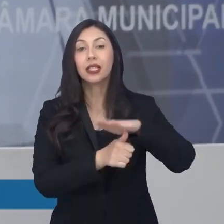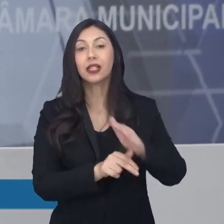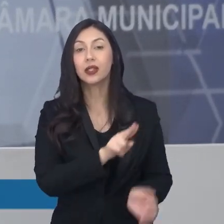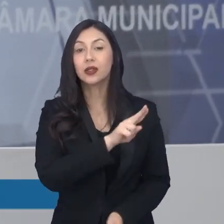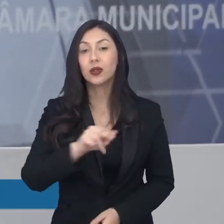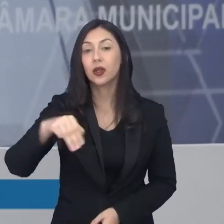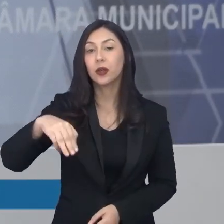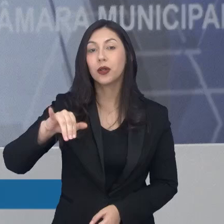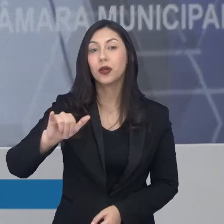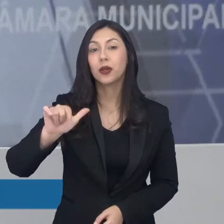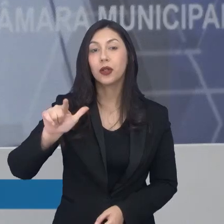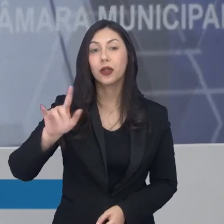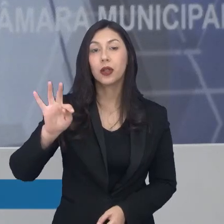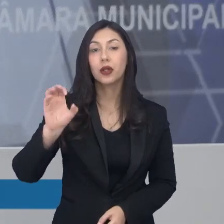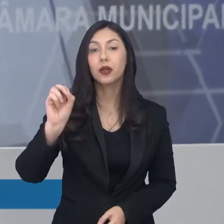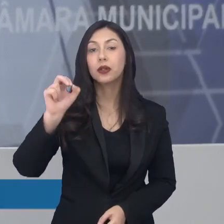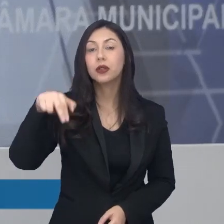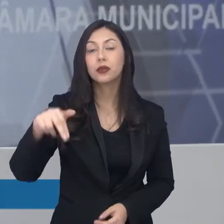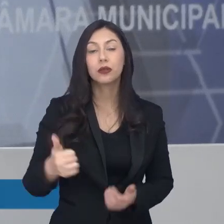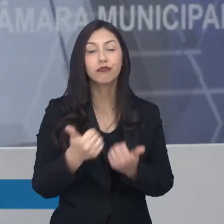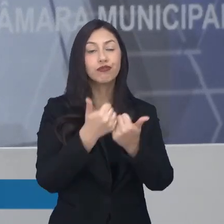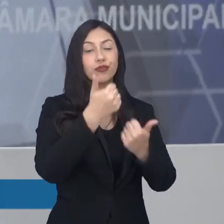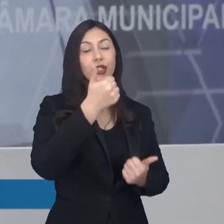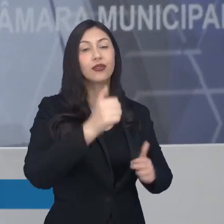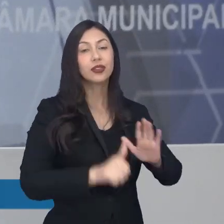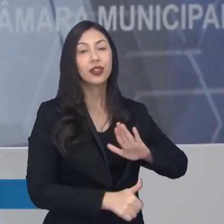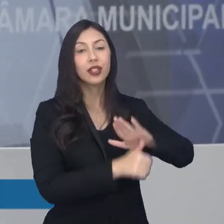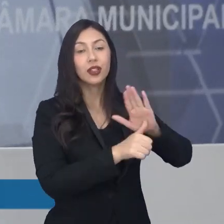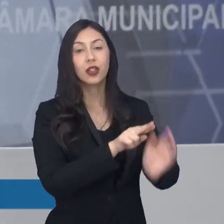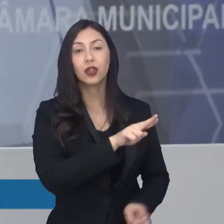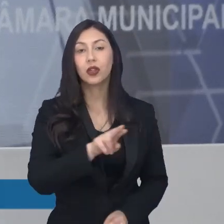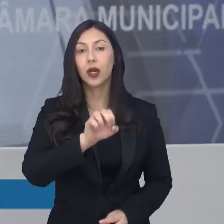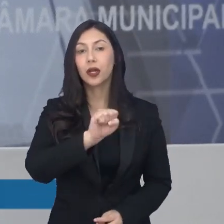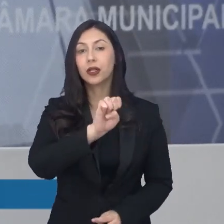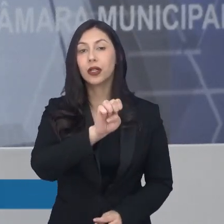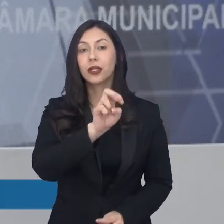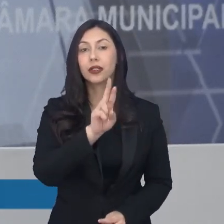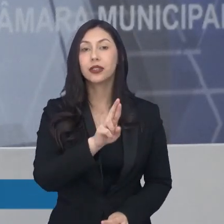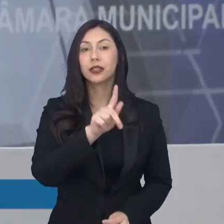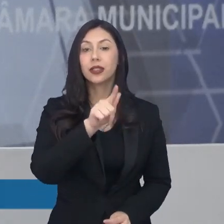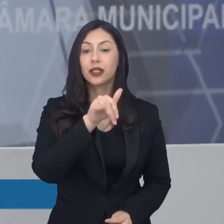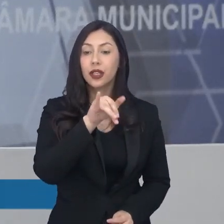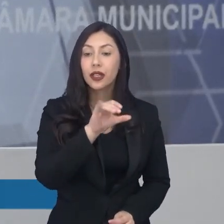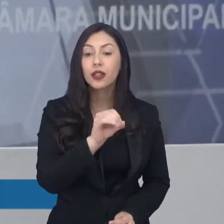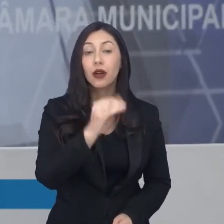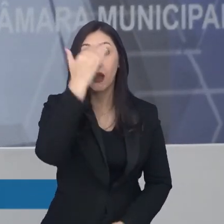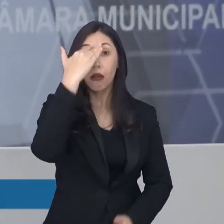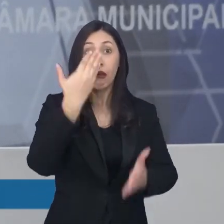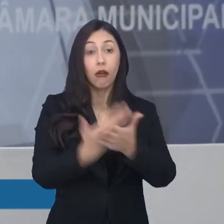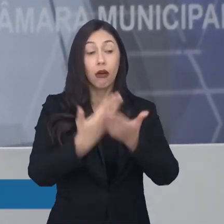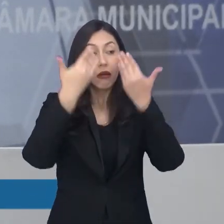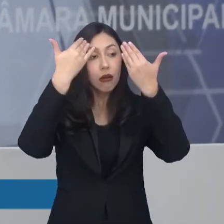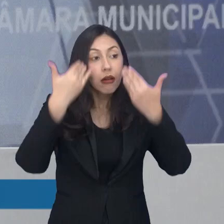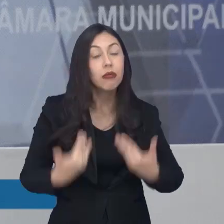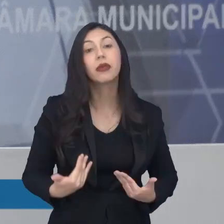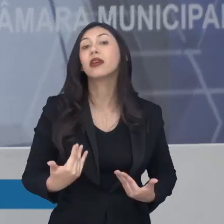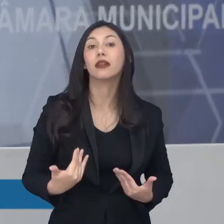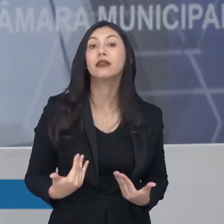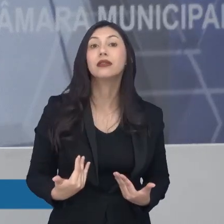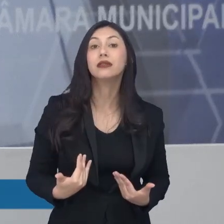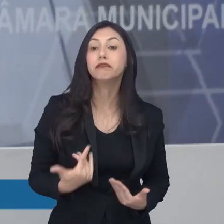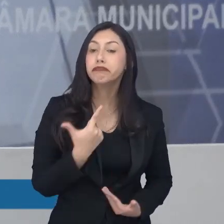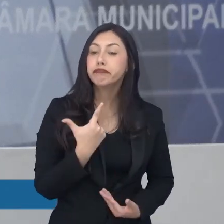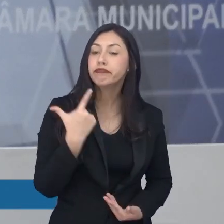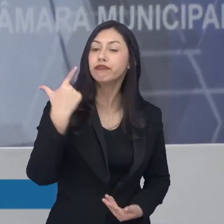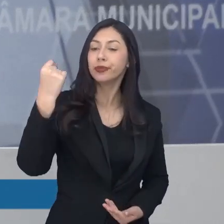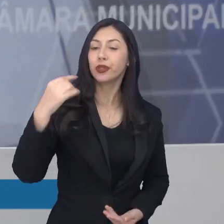Beltrame, ao vice-reitor professor Sérgio Baixa, pela confiança em mim depositada para terem me nomeado